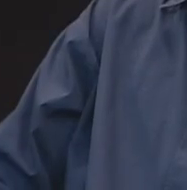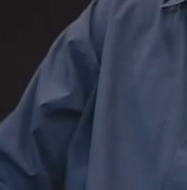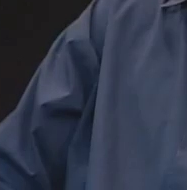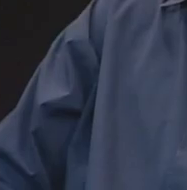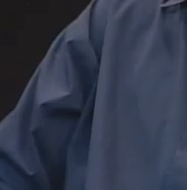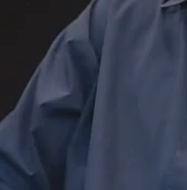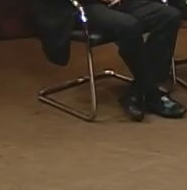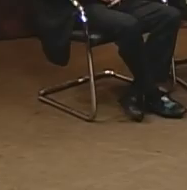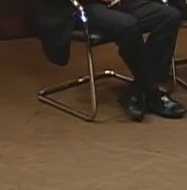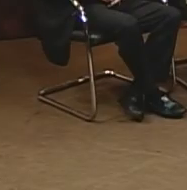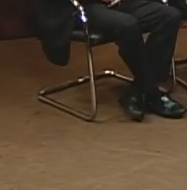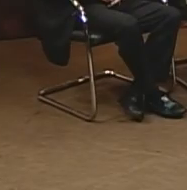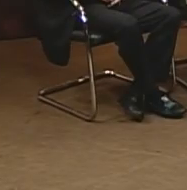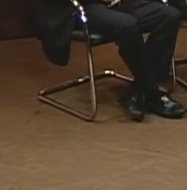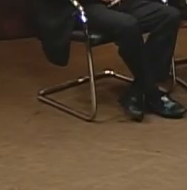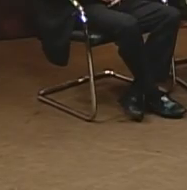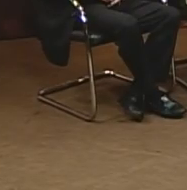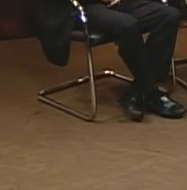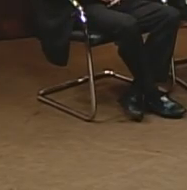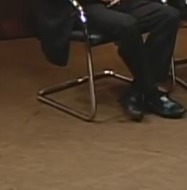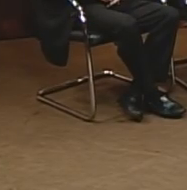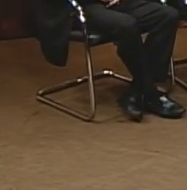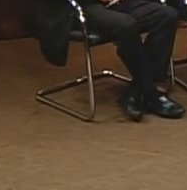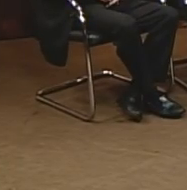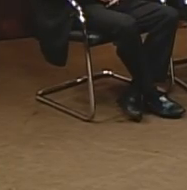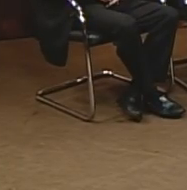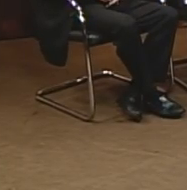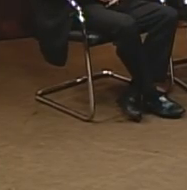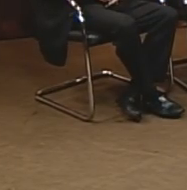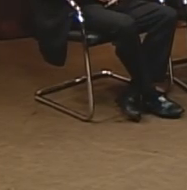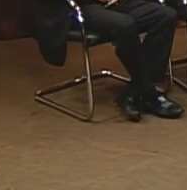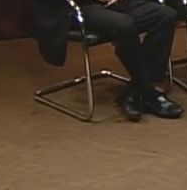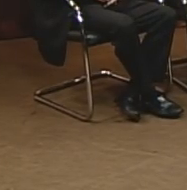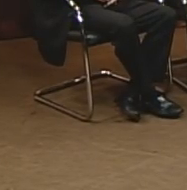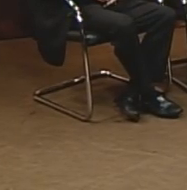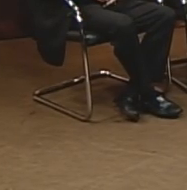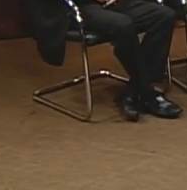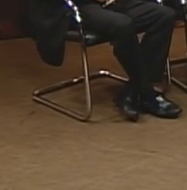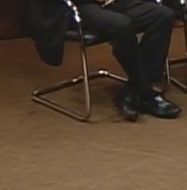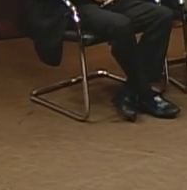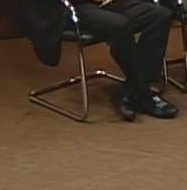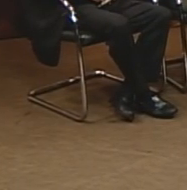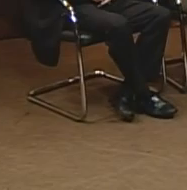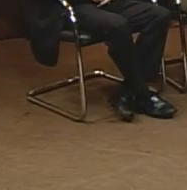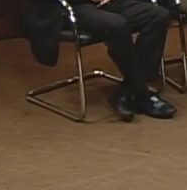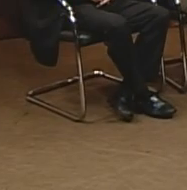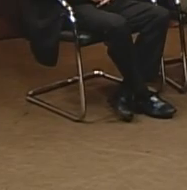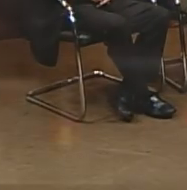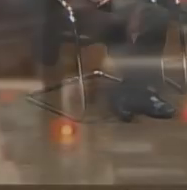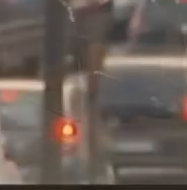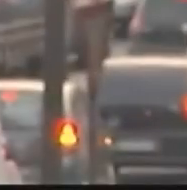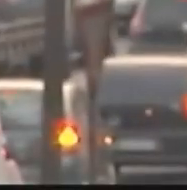rodas da paz muito obrigada pela presença de vocês vamos então ao